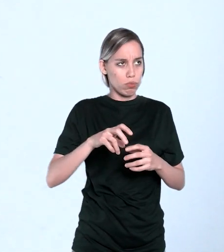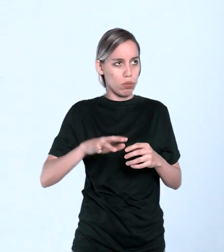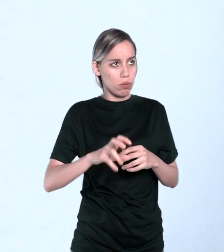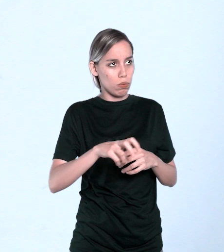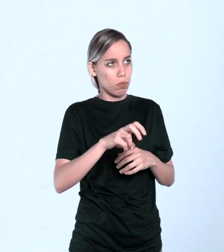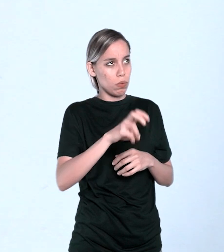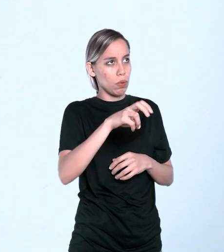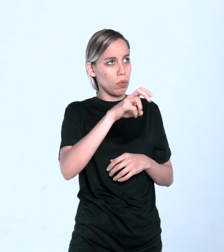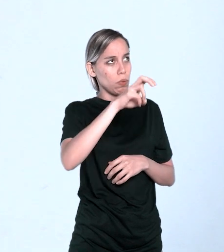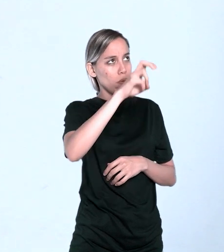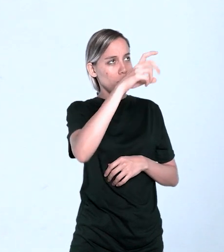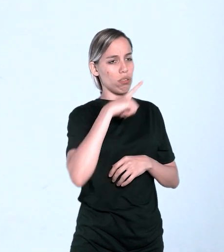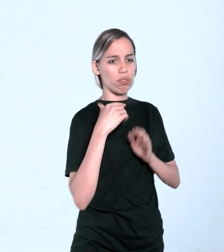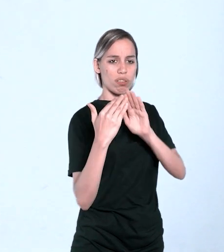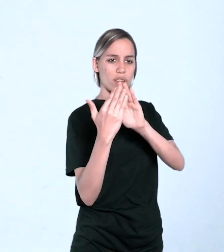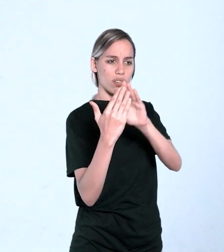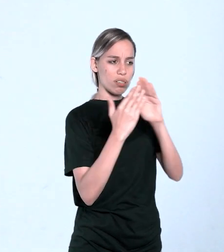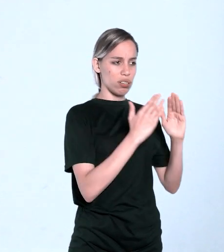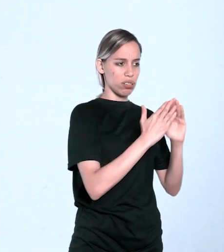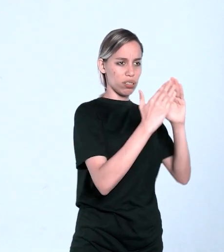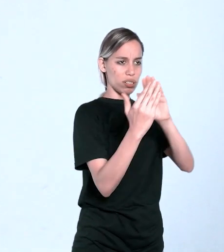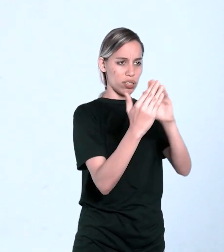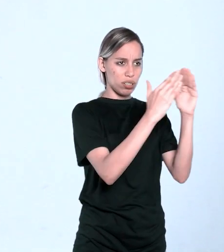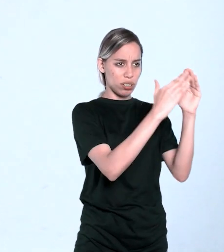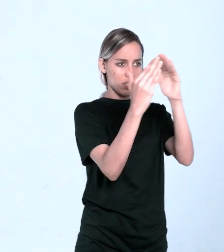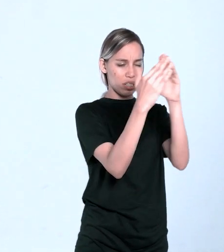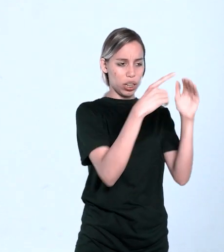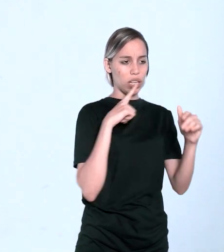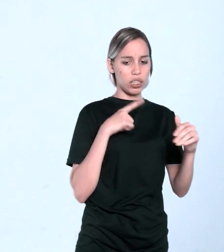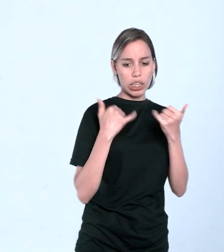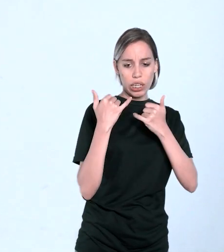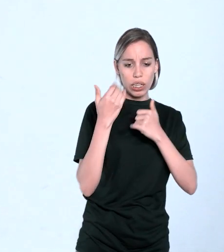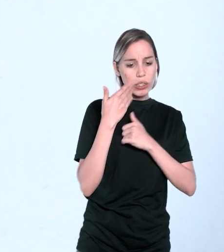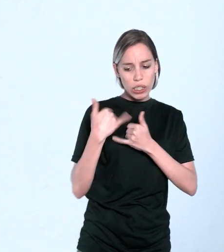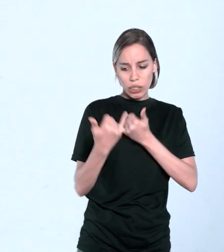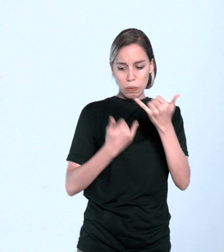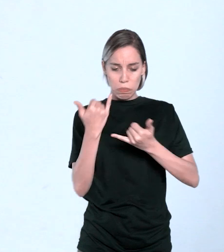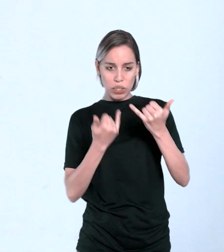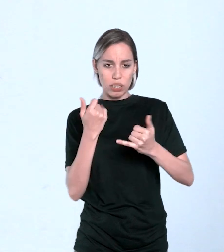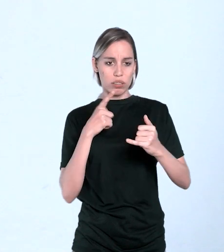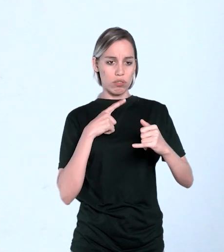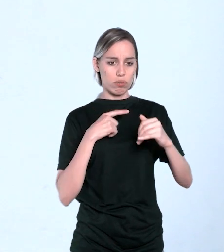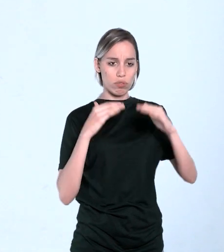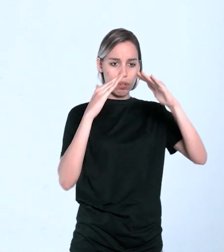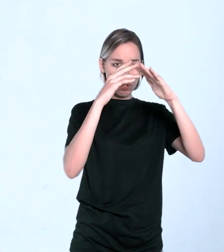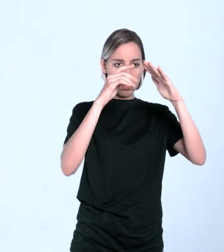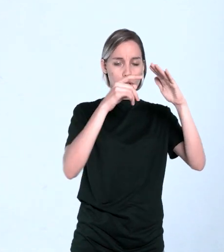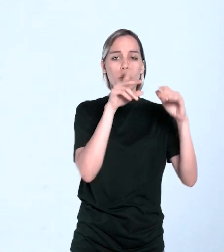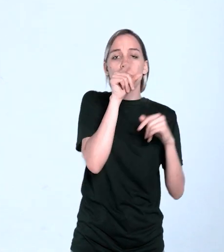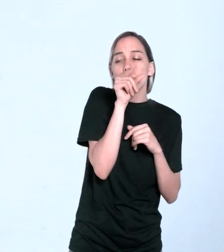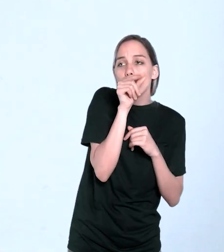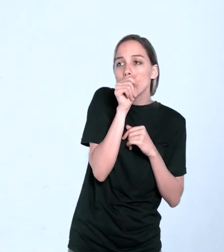esquerda, contornada por casas de paredes desbotadas. Crianças brincavam na calçada, gaiolas com canários decoravam as